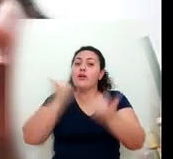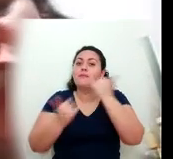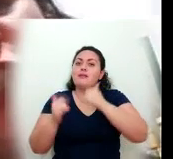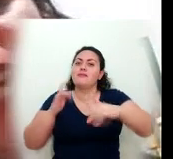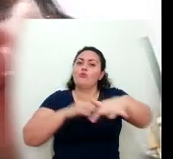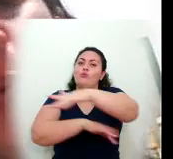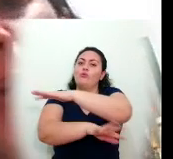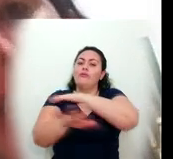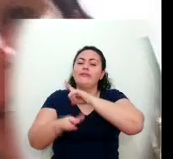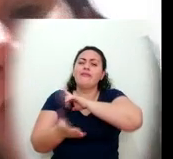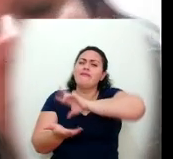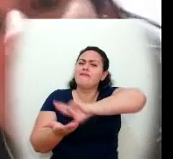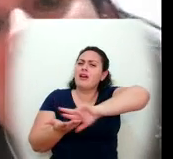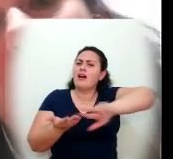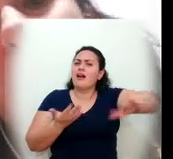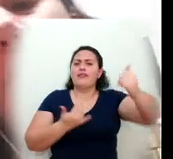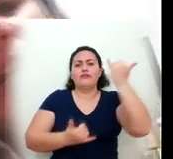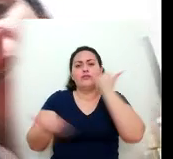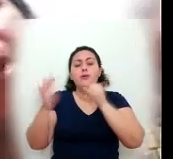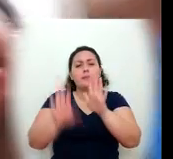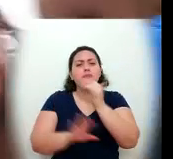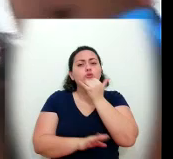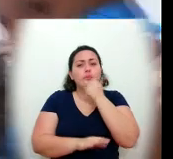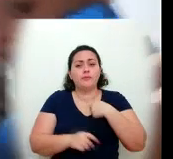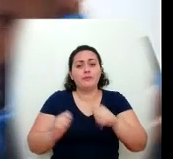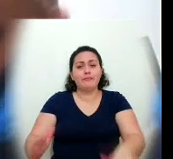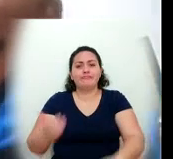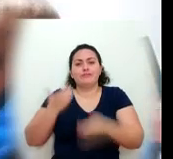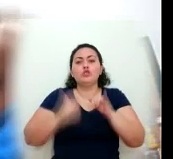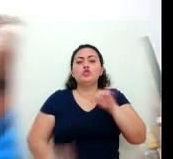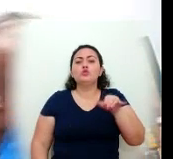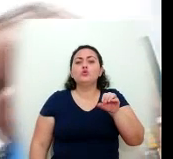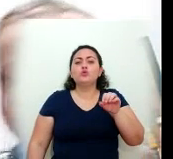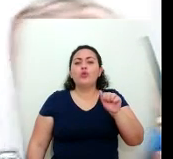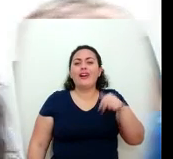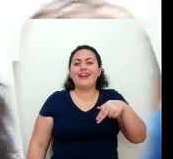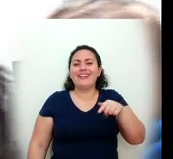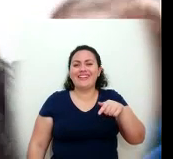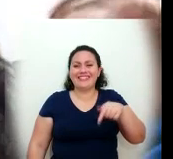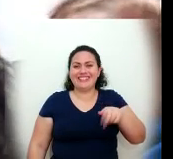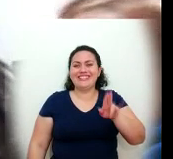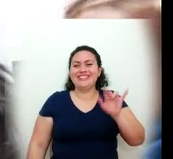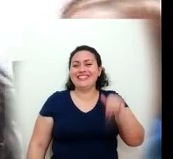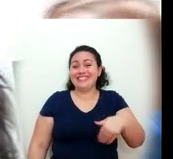a gente tem muita informação sobre alimentação. Vou ter que pegar o Joaquim aqui um pouquinho.